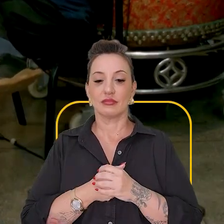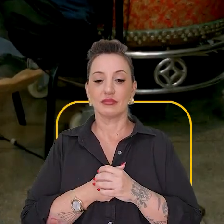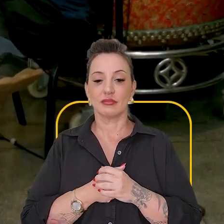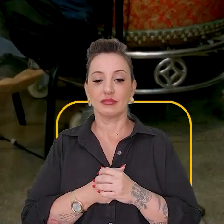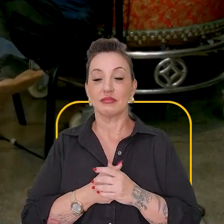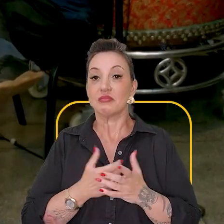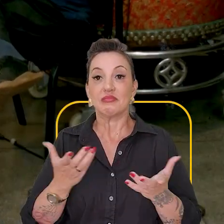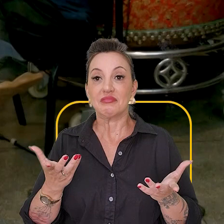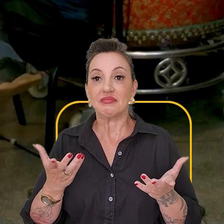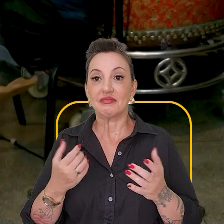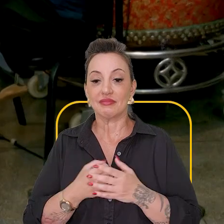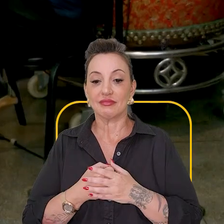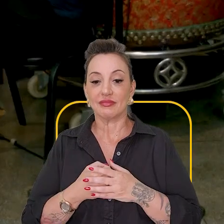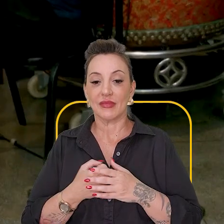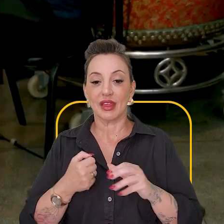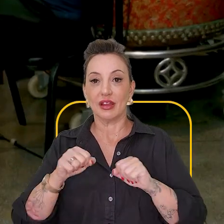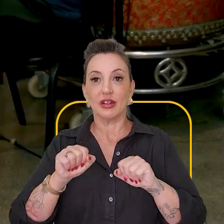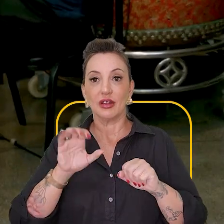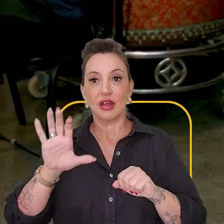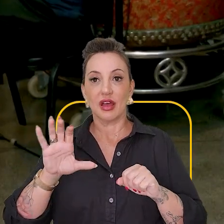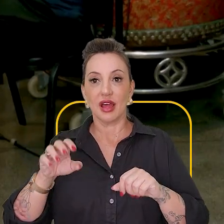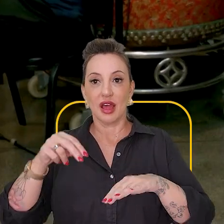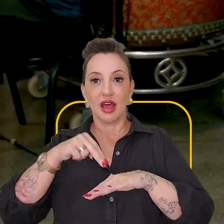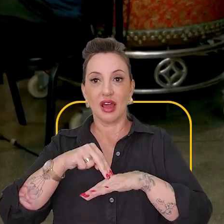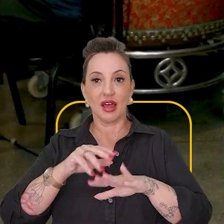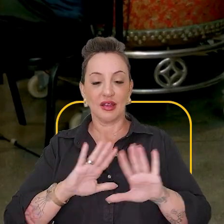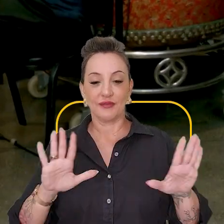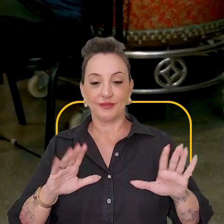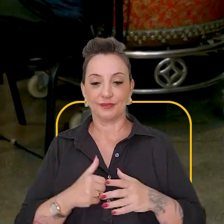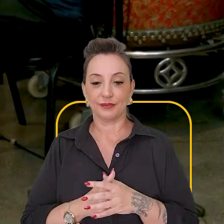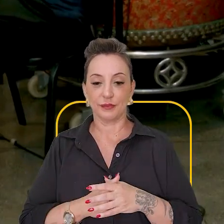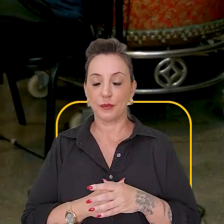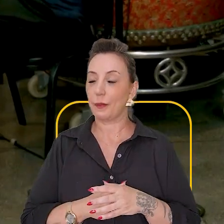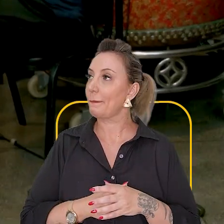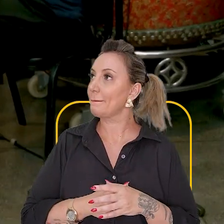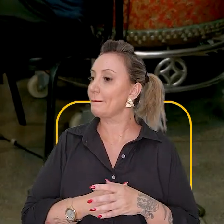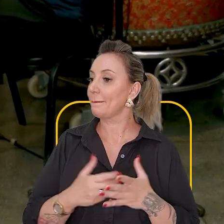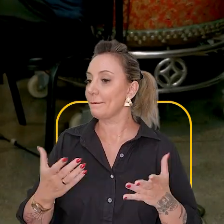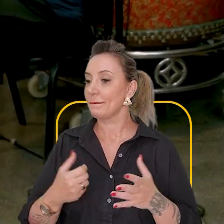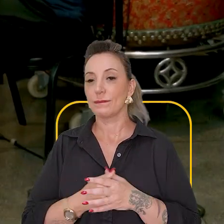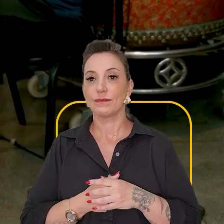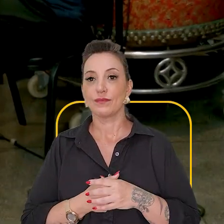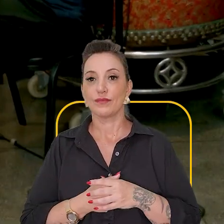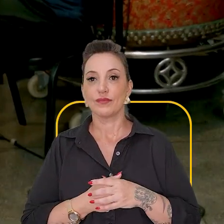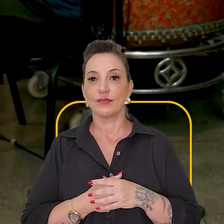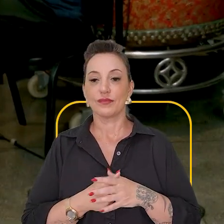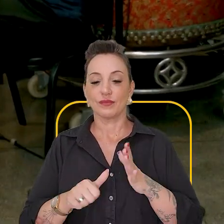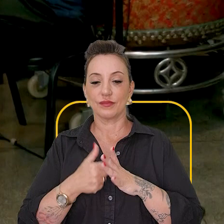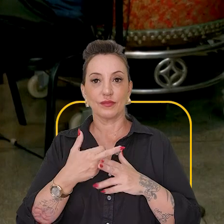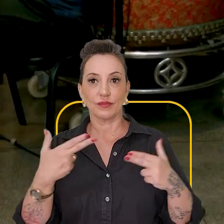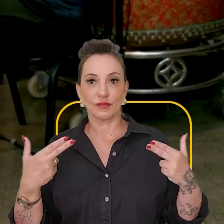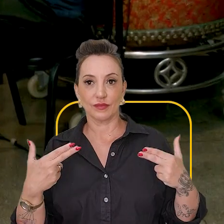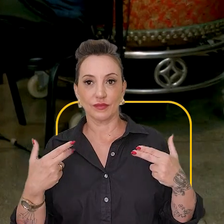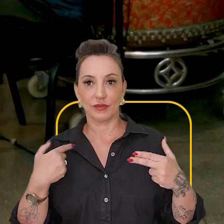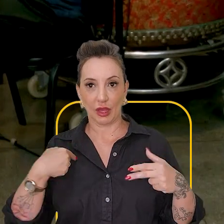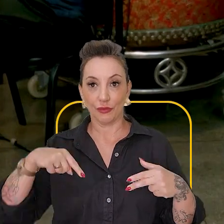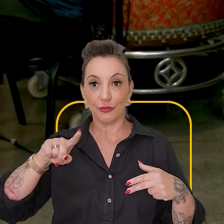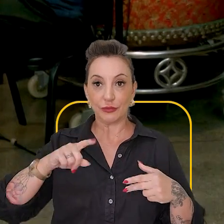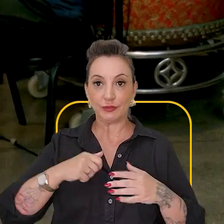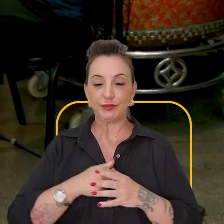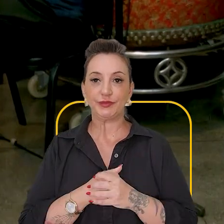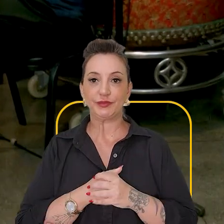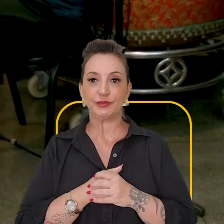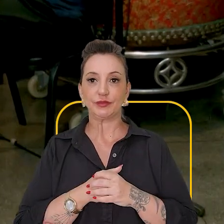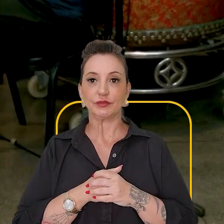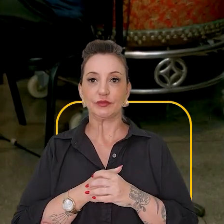e assim luta para mim era ali em cima do ring ã uma das primeiras competições que eu